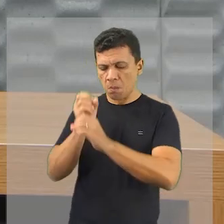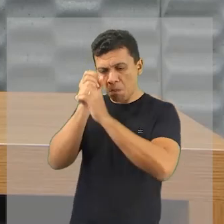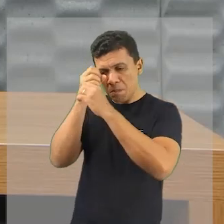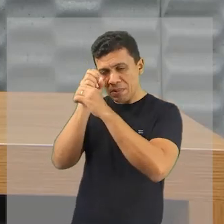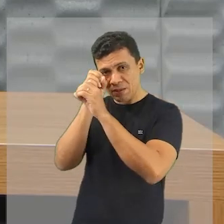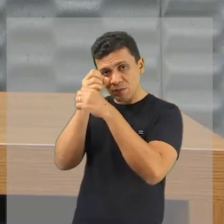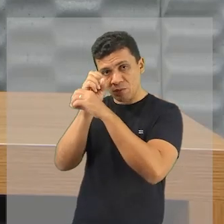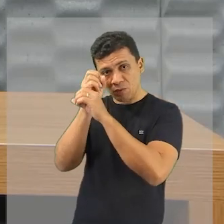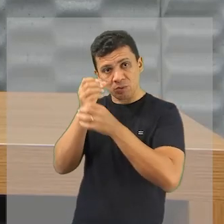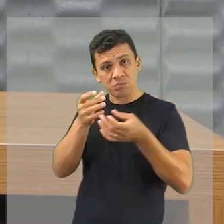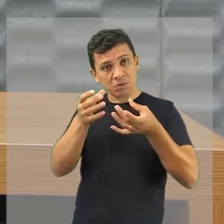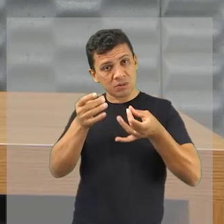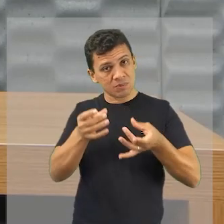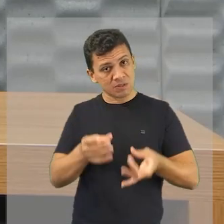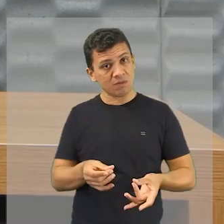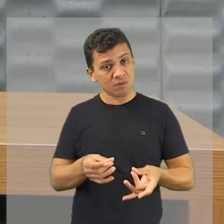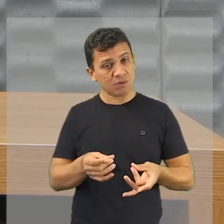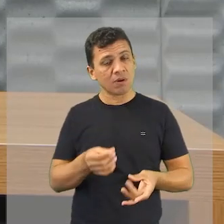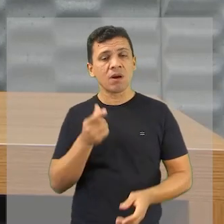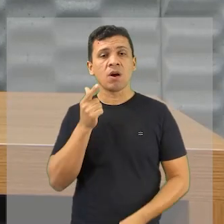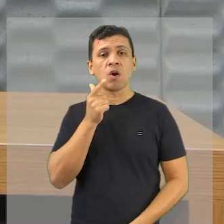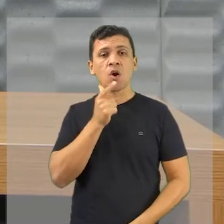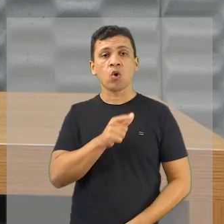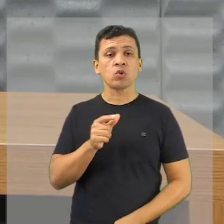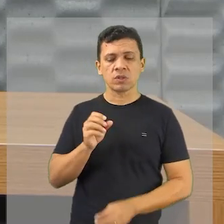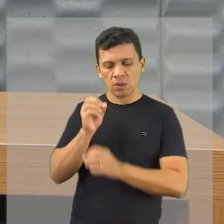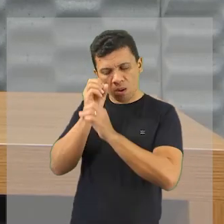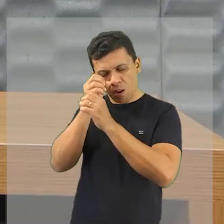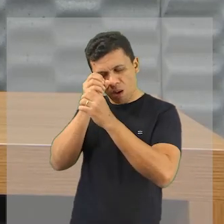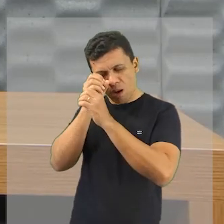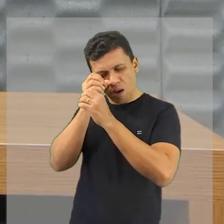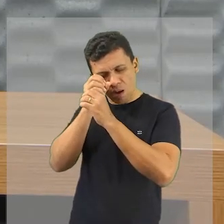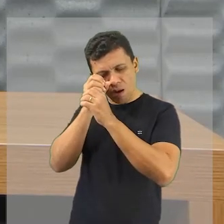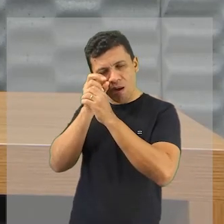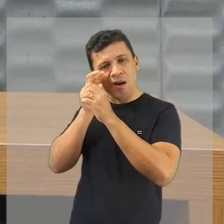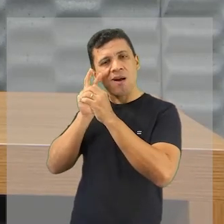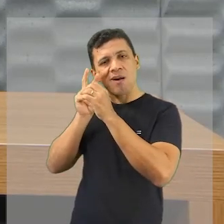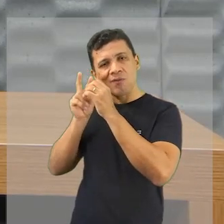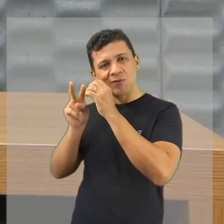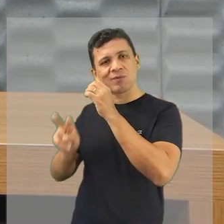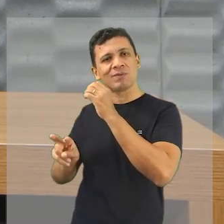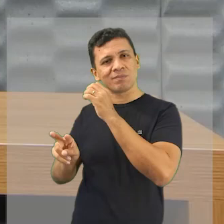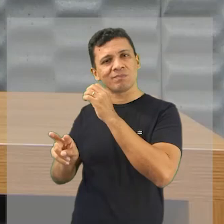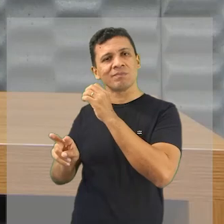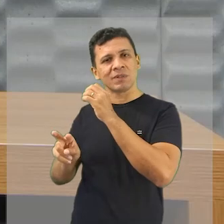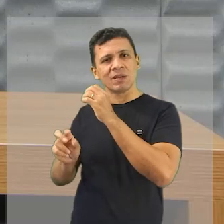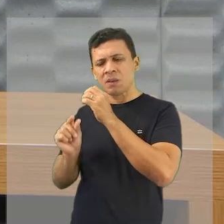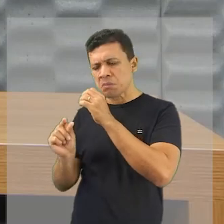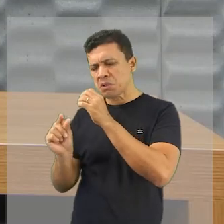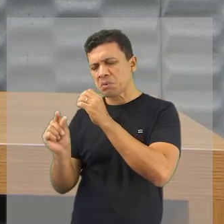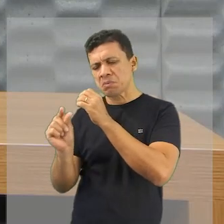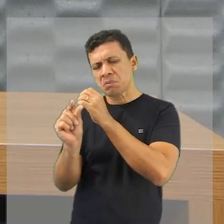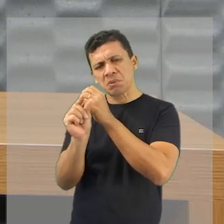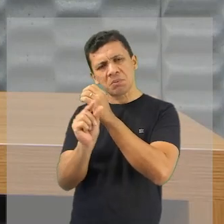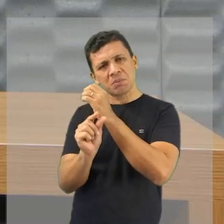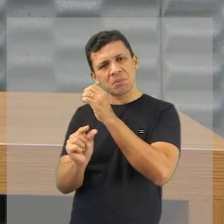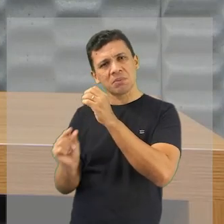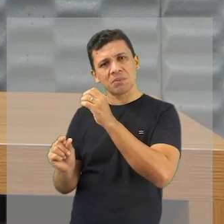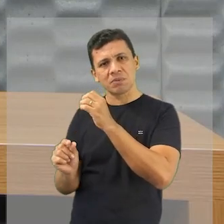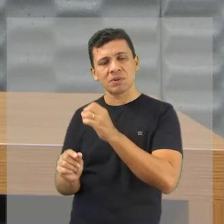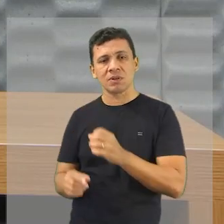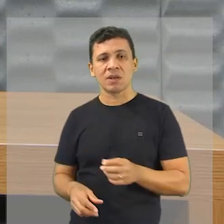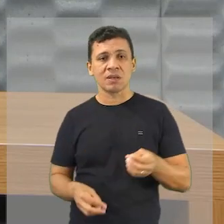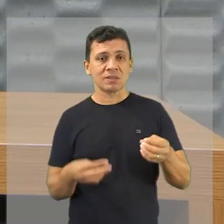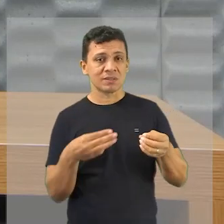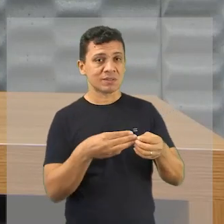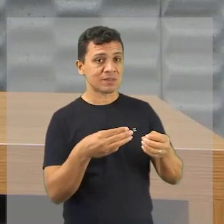né? Específico para a gente conseguir observar esses seres, né? Então, são seres microscópicos